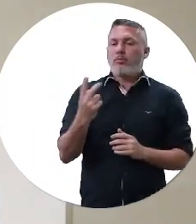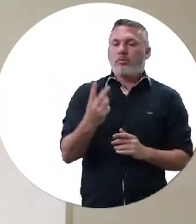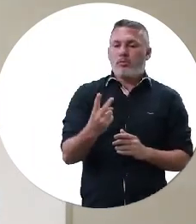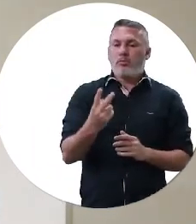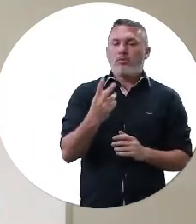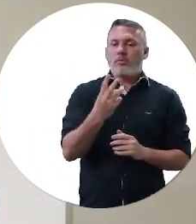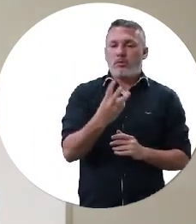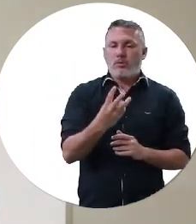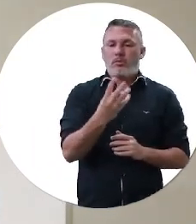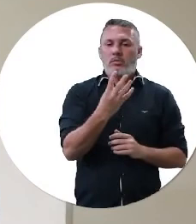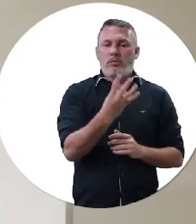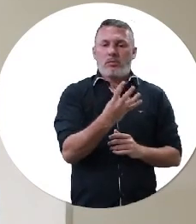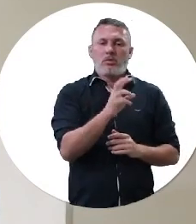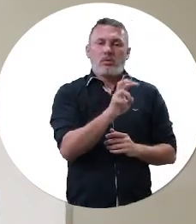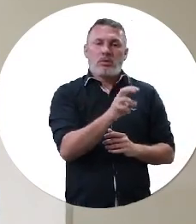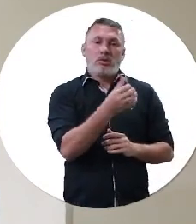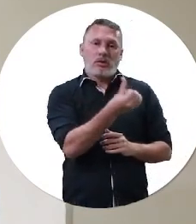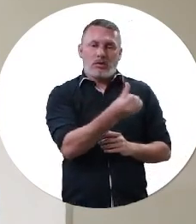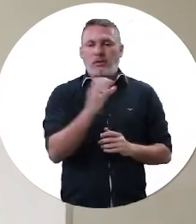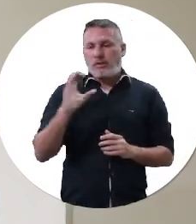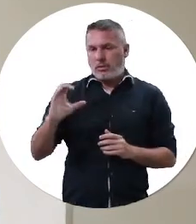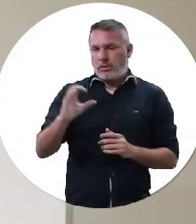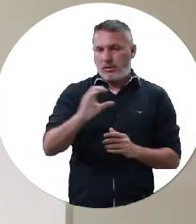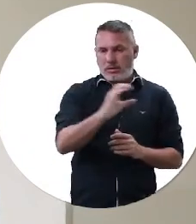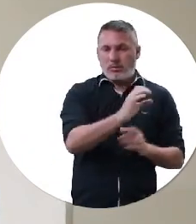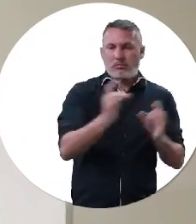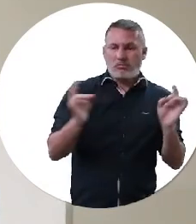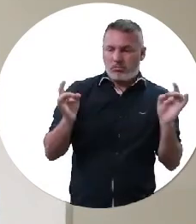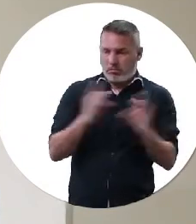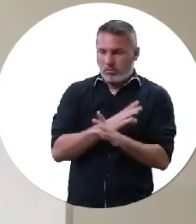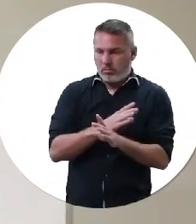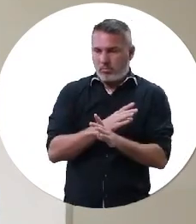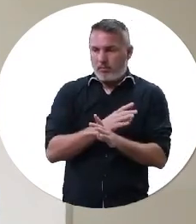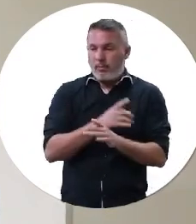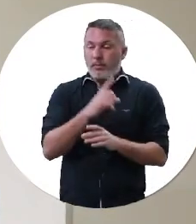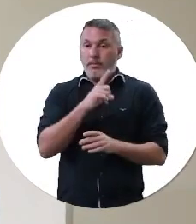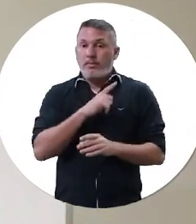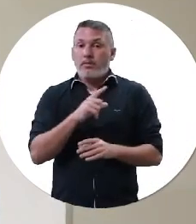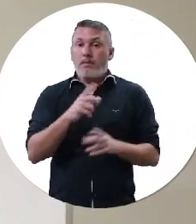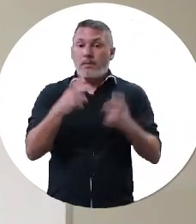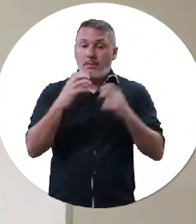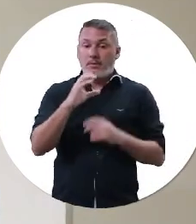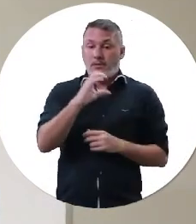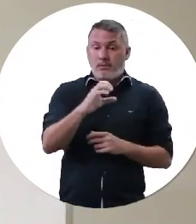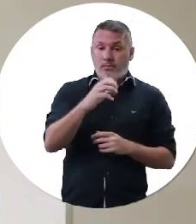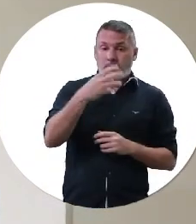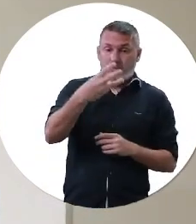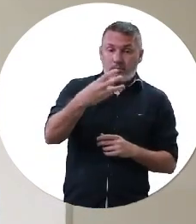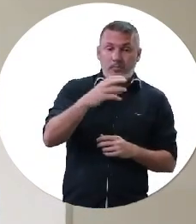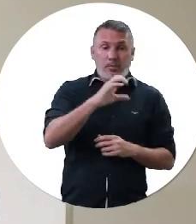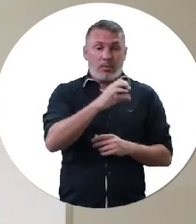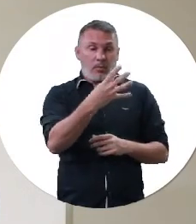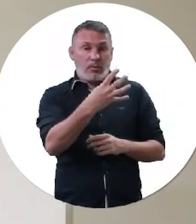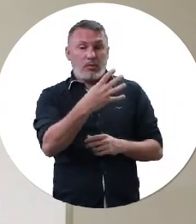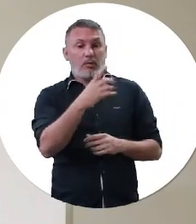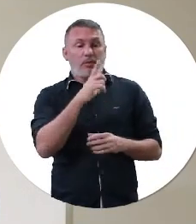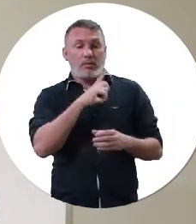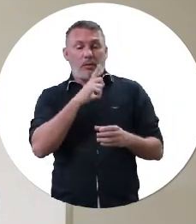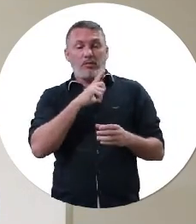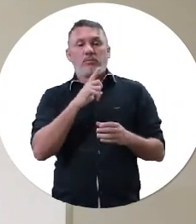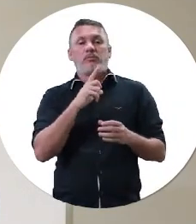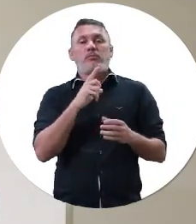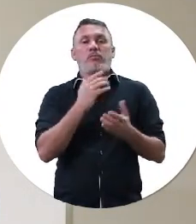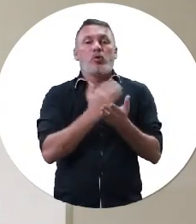3, 4, 5 e 6. No carbono 3 e no carbono 4 eu tenho o radical